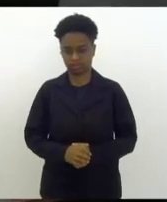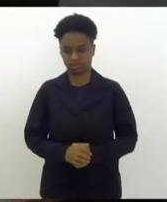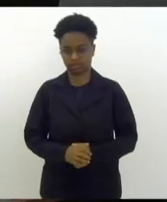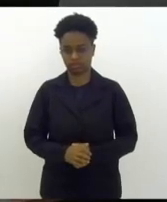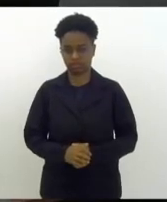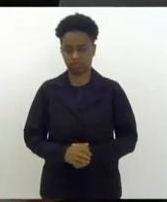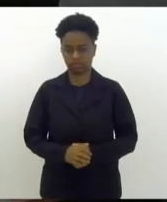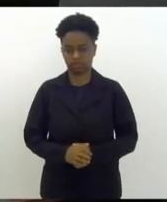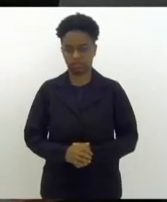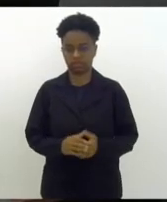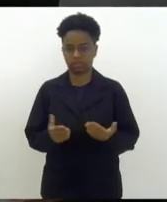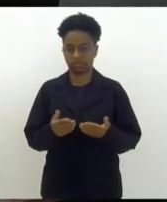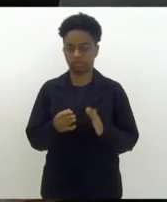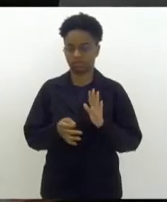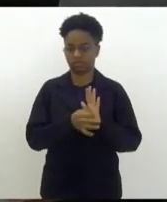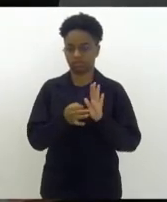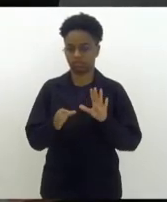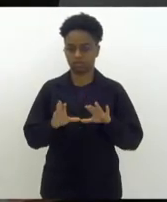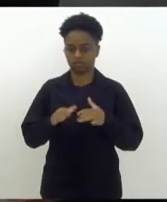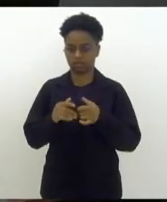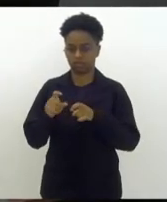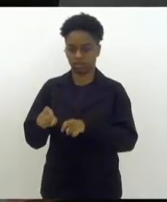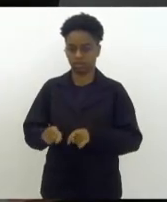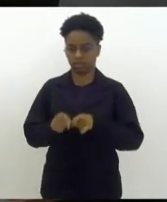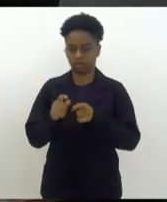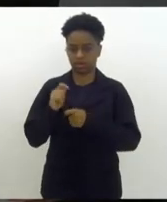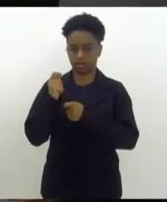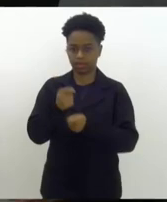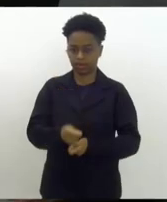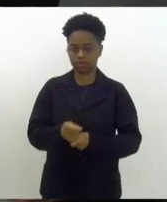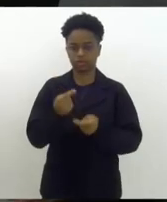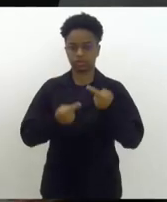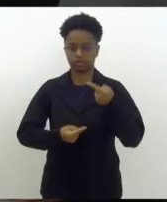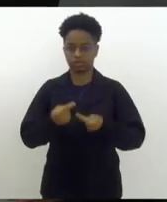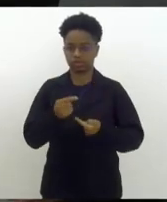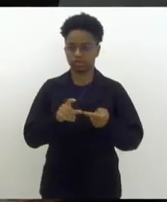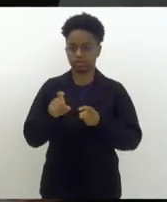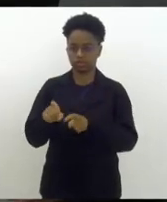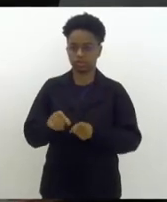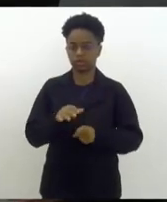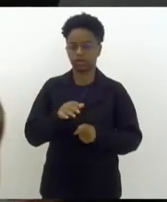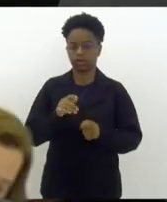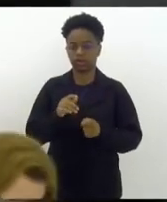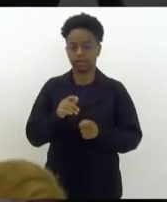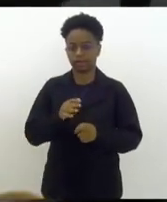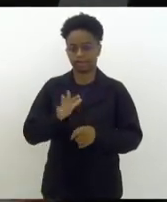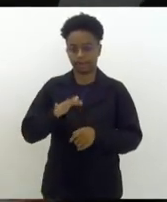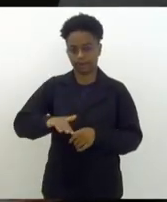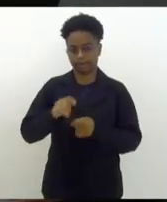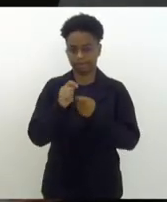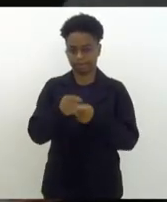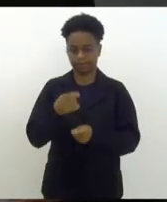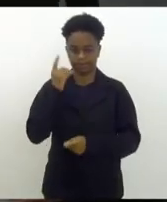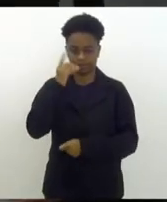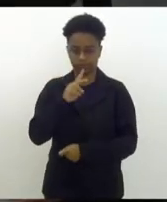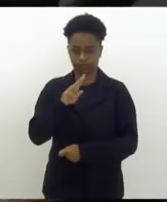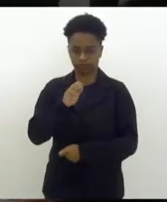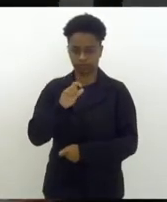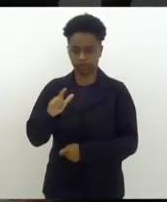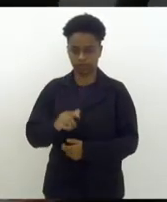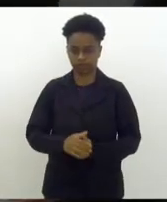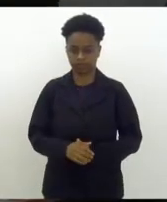para emitir parecer pela comissão de agricultura pecuária e políticas oral agrária Pesqueira Deputado Walter Ceasa